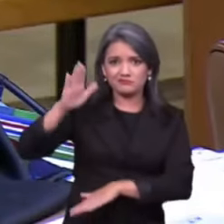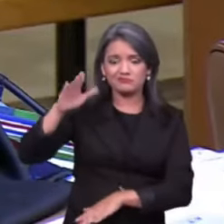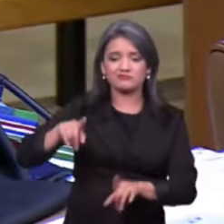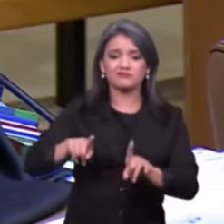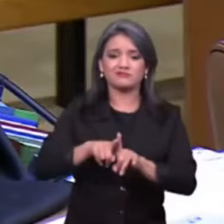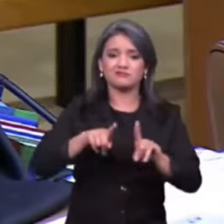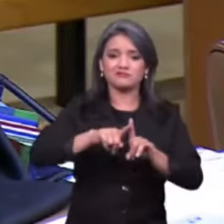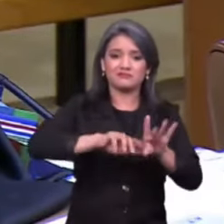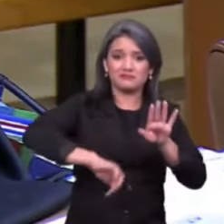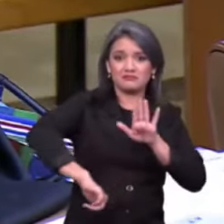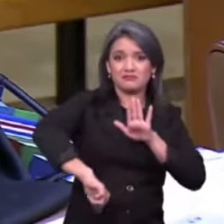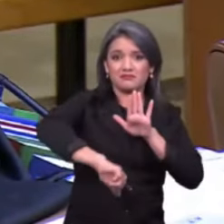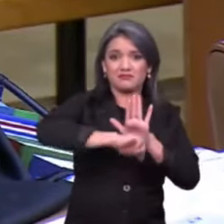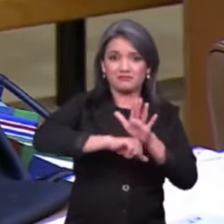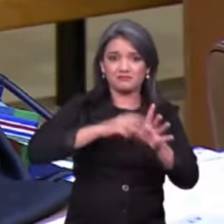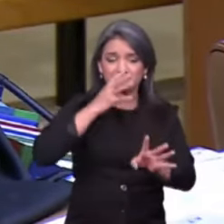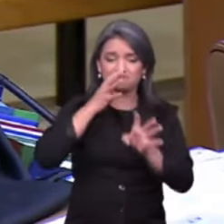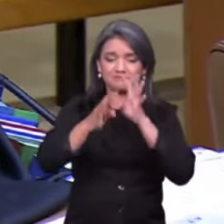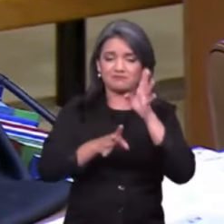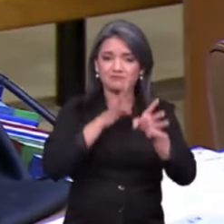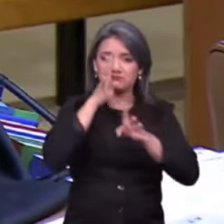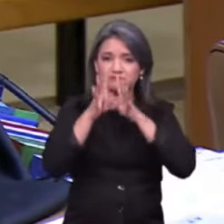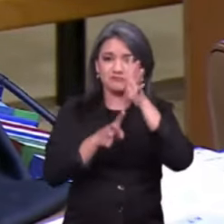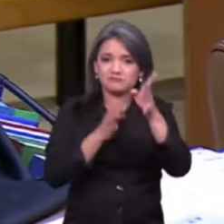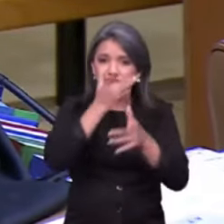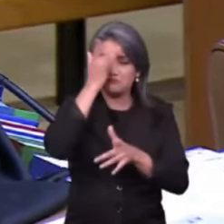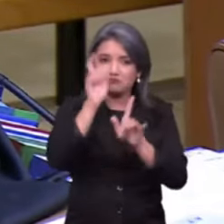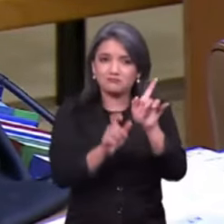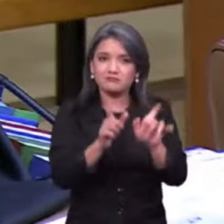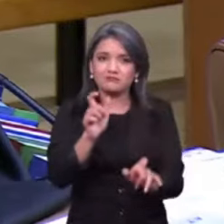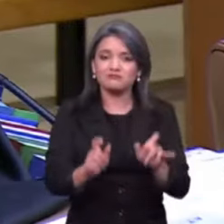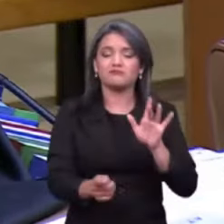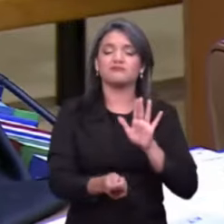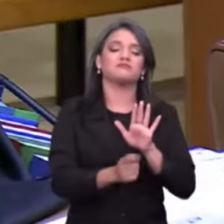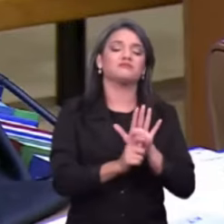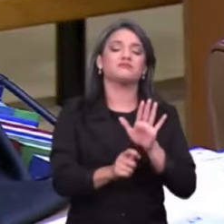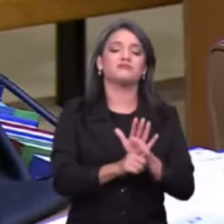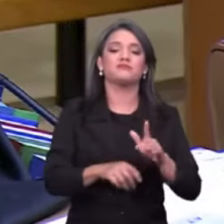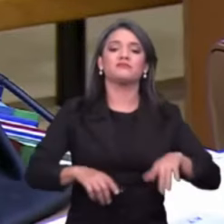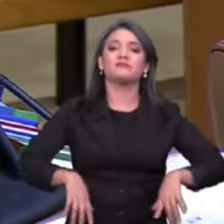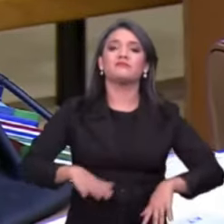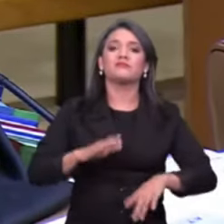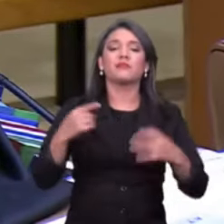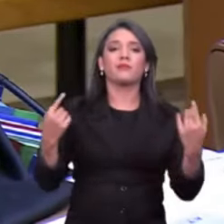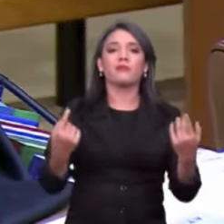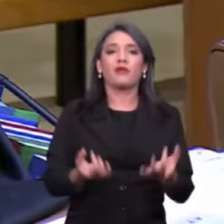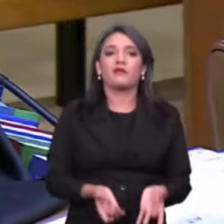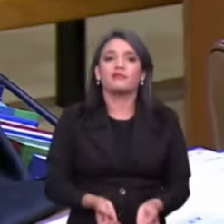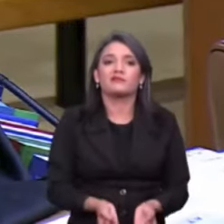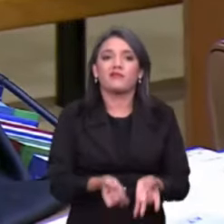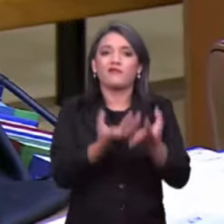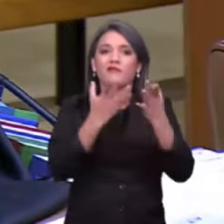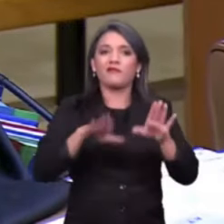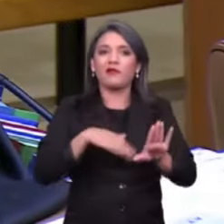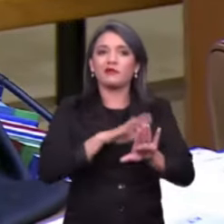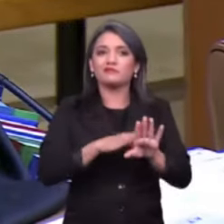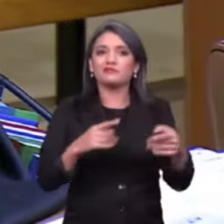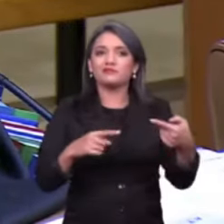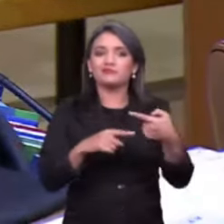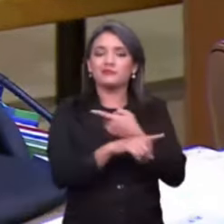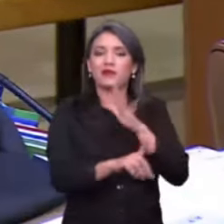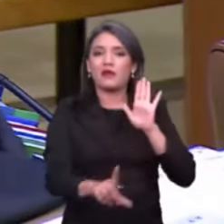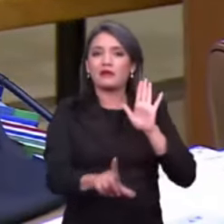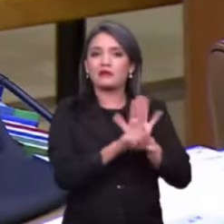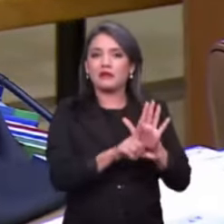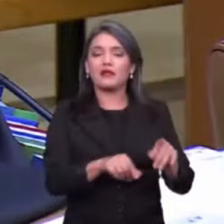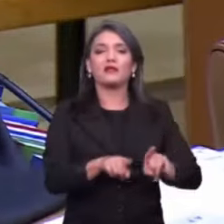número excessivo de pessoas que usam drogas, o crescente mercado ilícito e a expansão do crime organizado. Nas